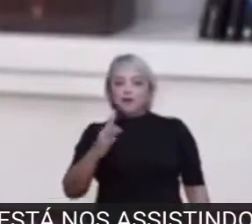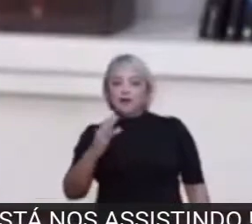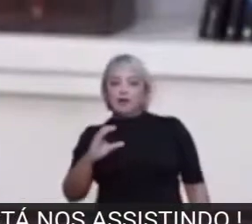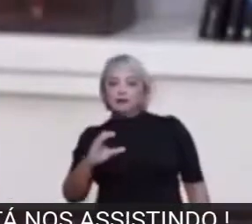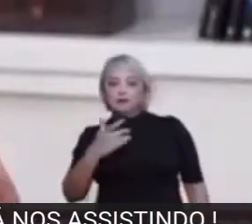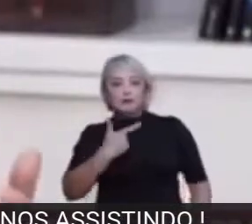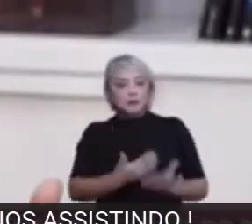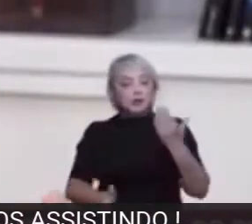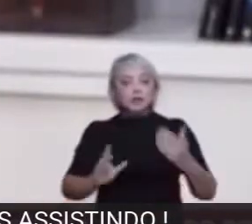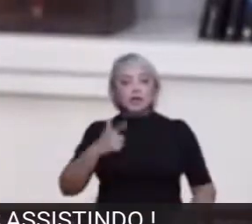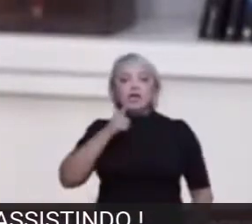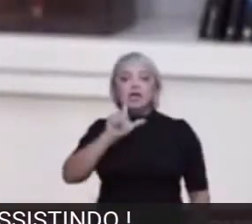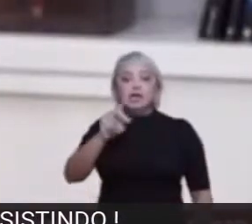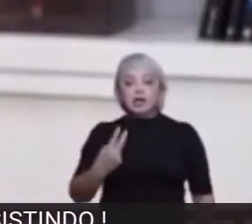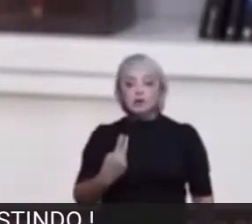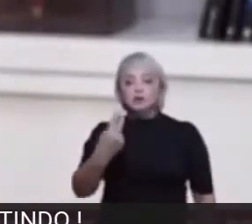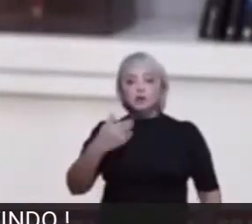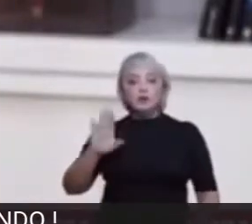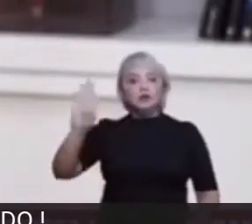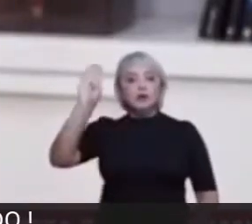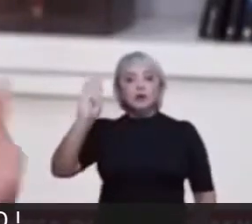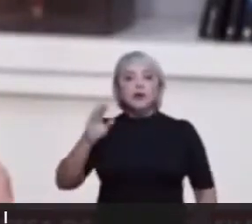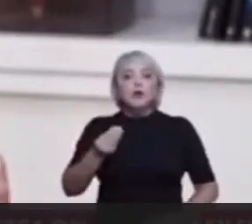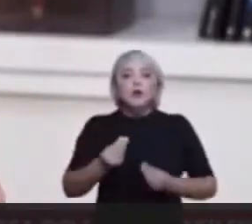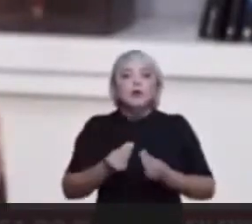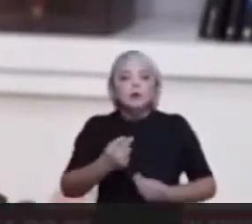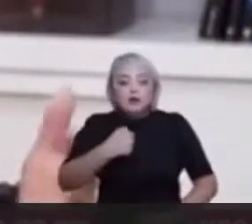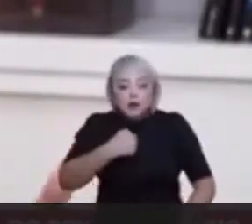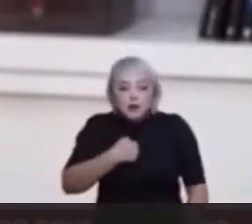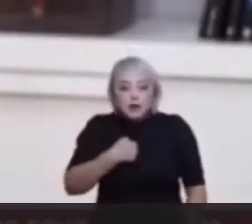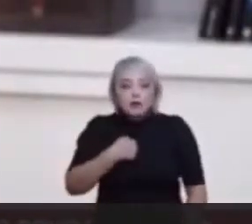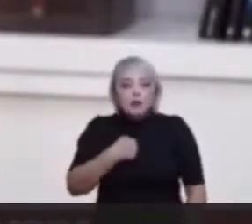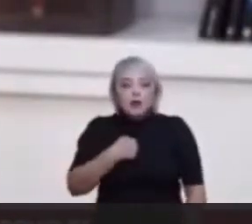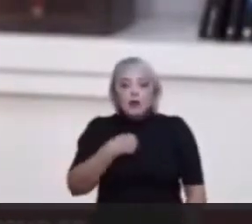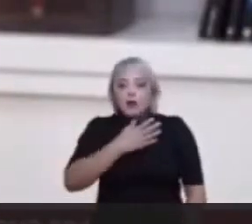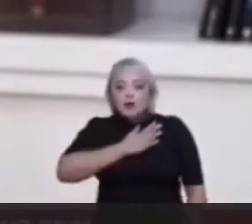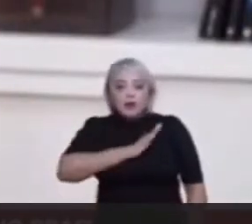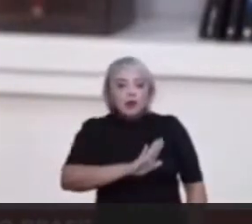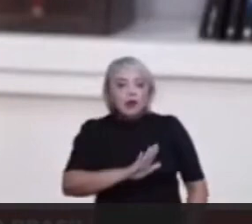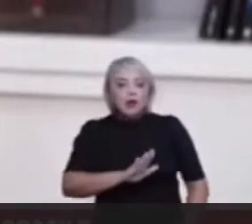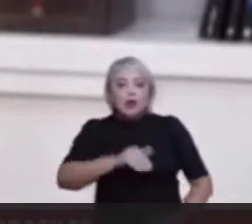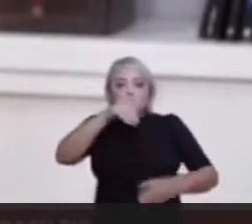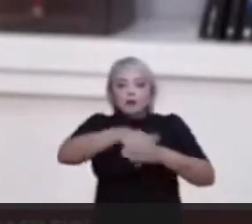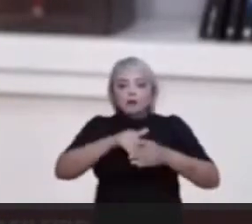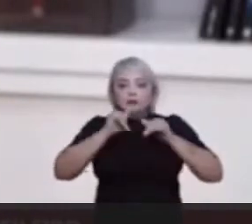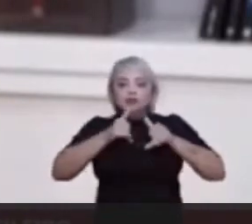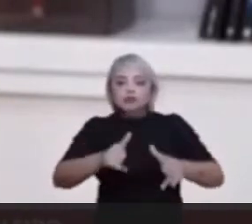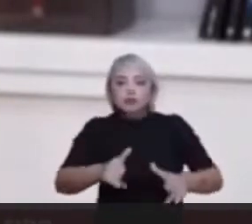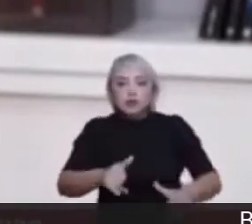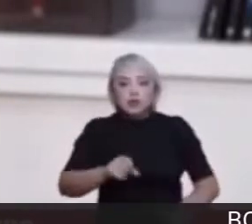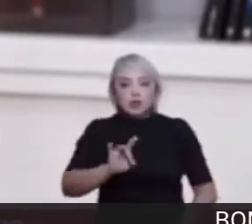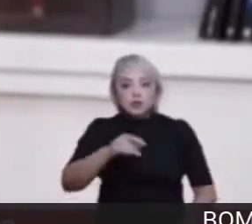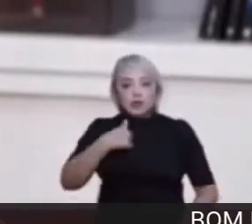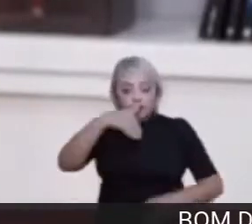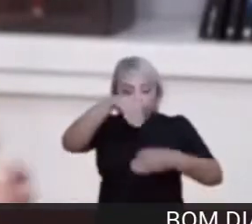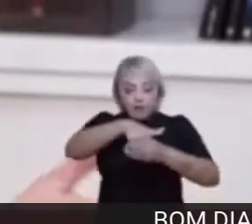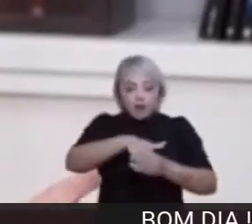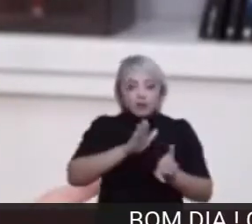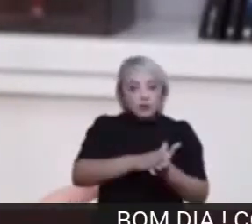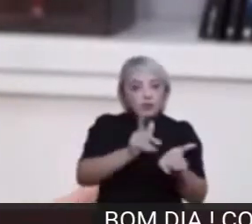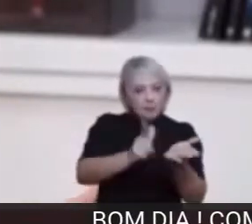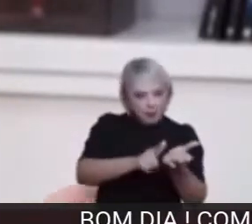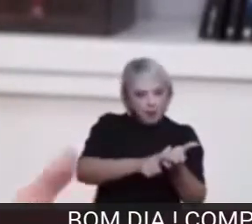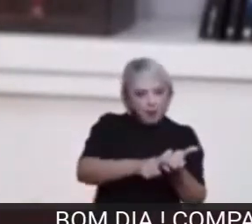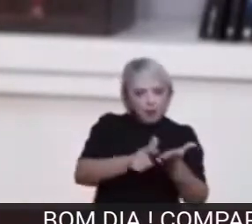eu posso negar o voto eletrônico? Eu acho que eu só ganhei por causa do voto eletrônico, porque no voto no papel era